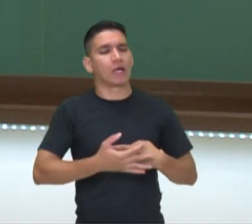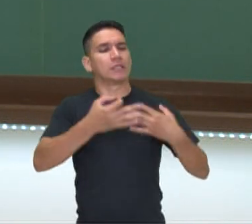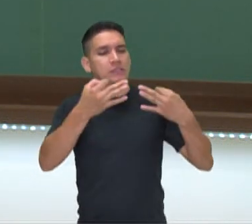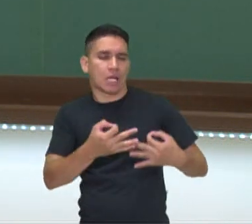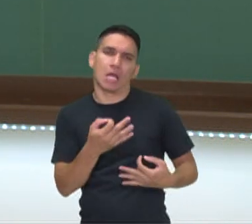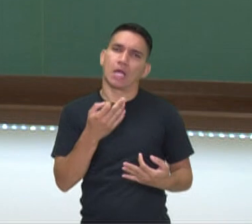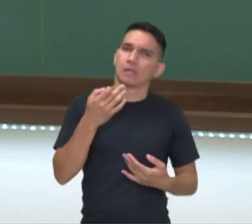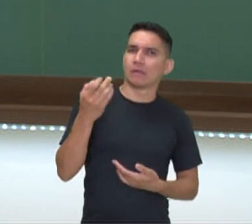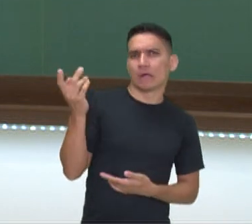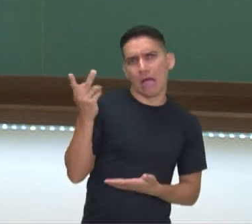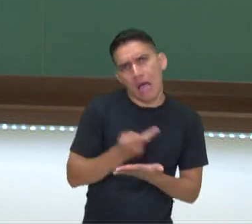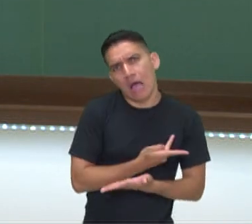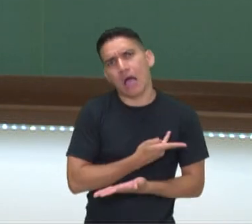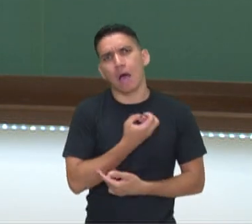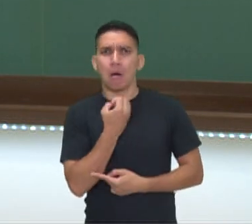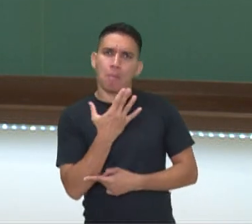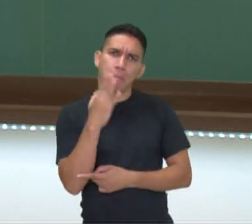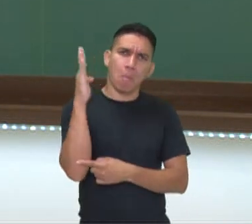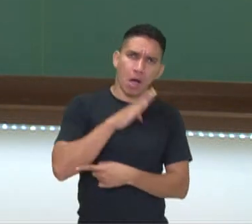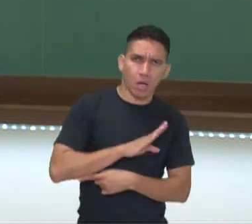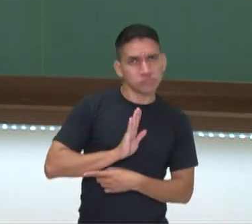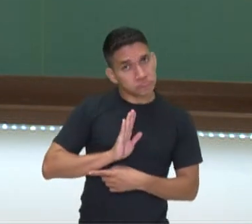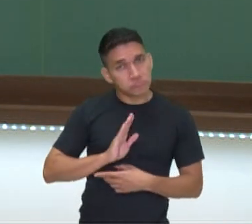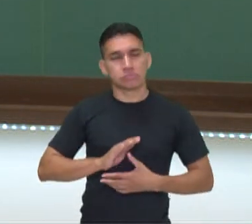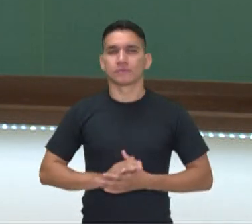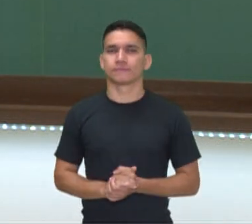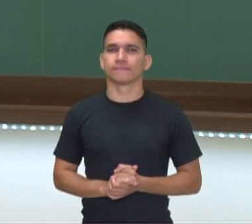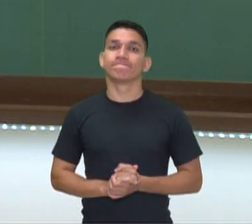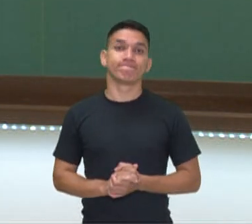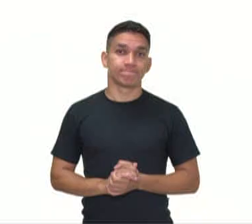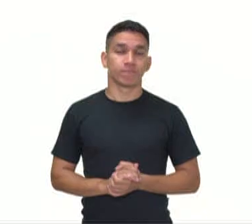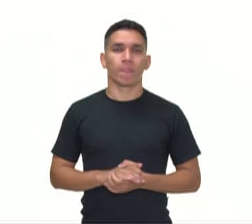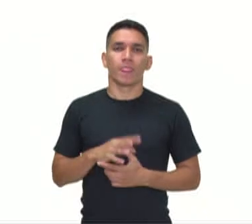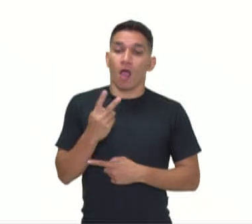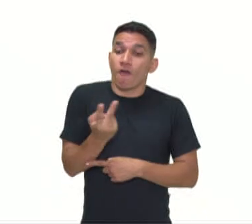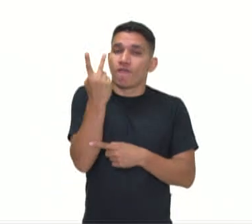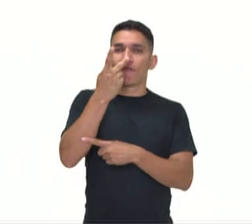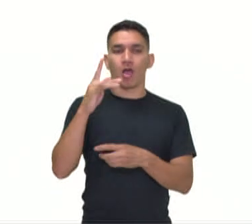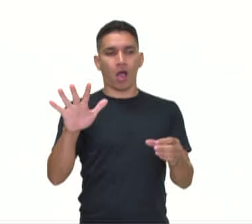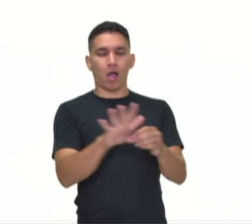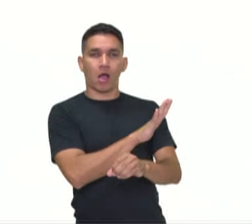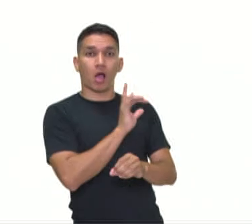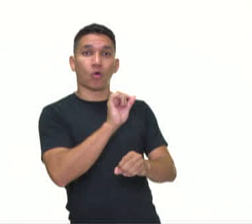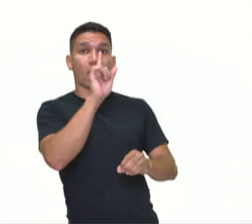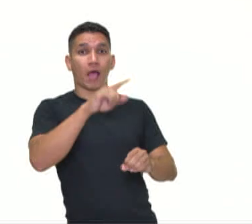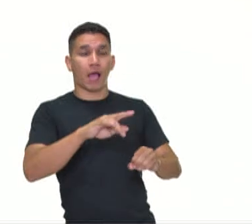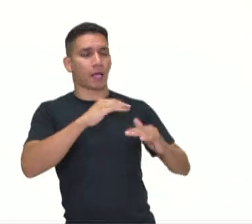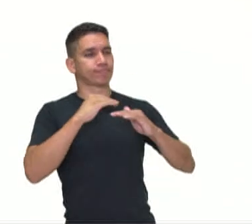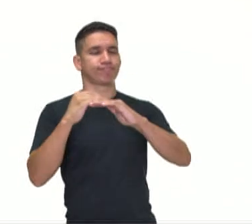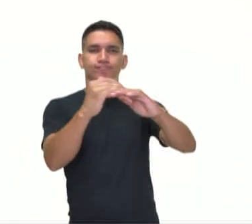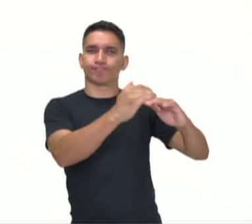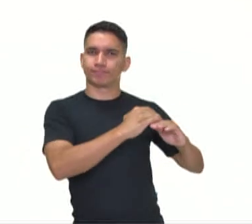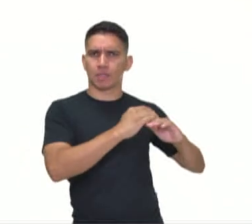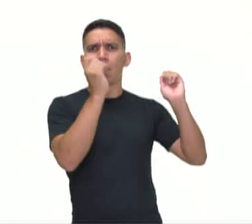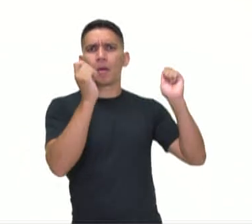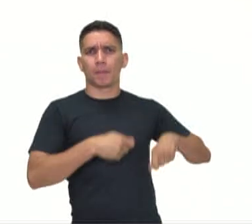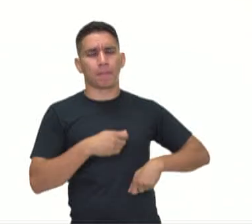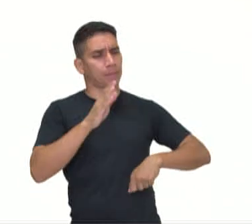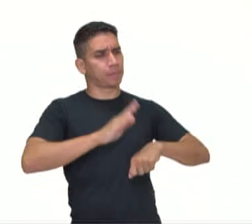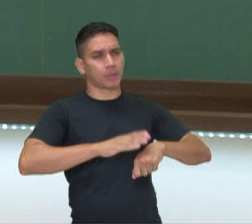como certo, errado, bom ou mal, tá? Já os valores absolutos são universais e válidos por